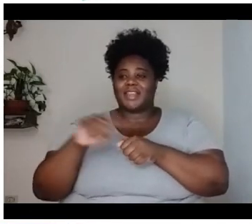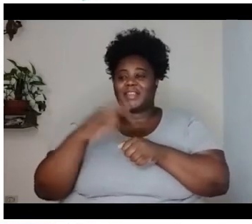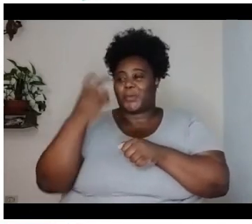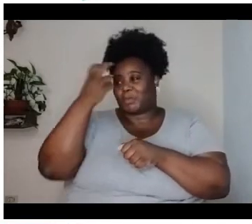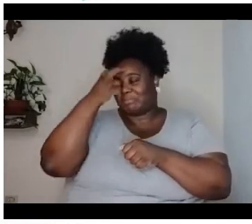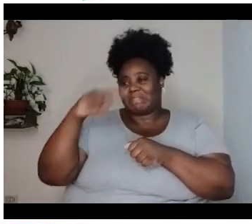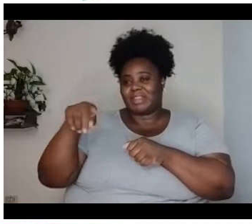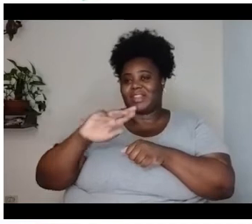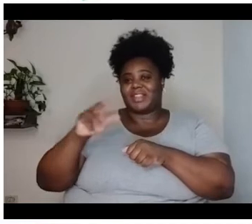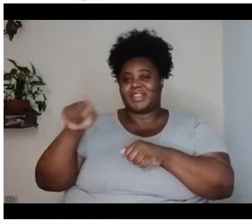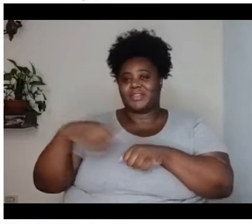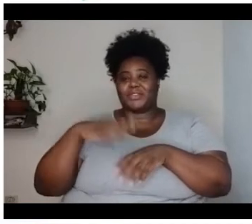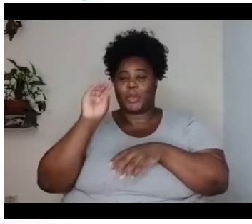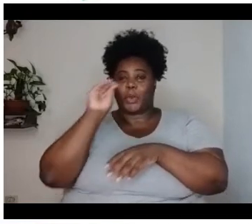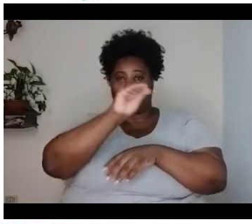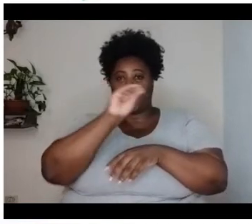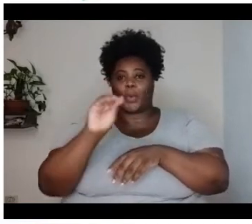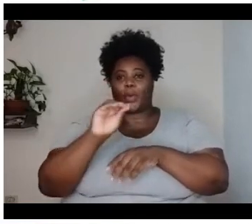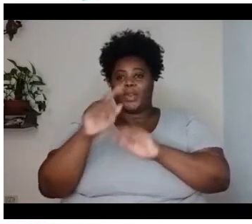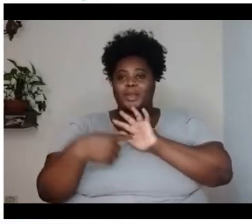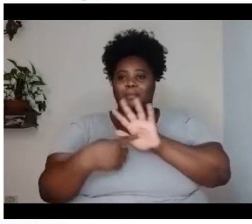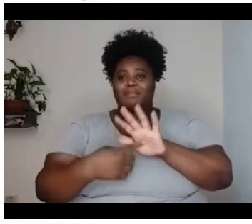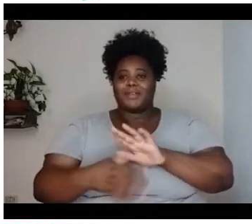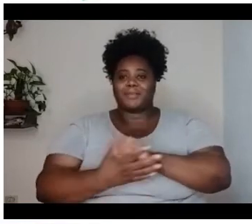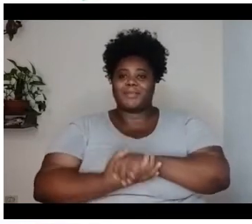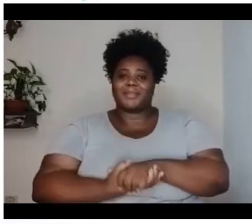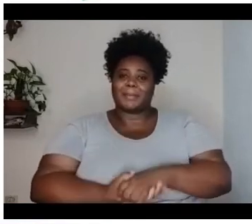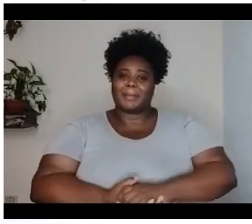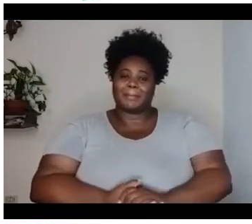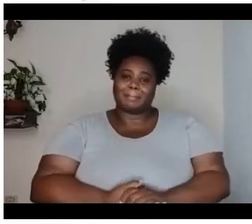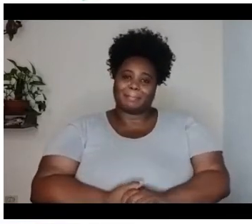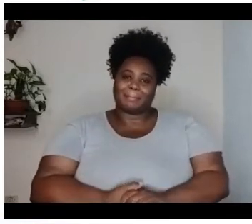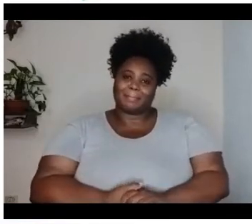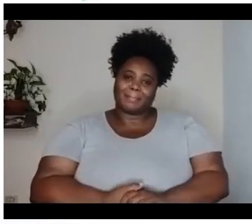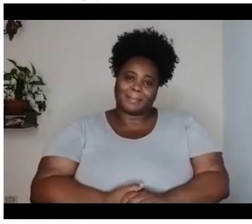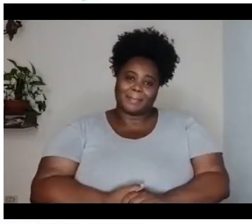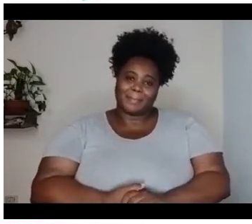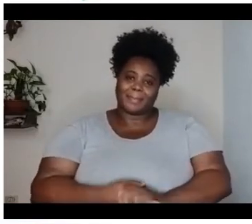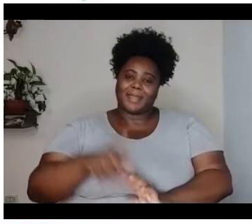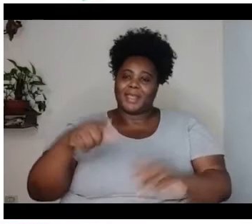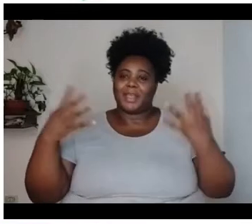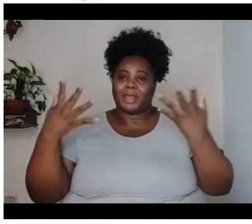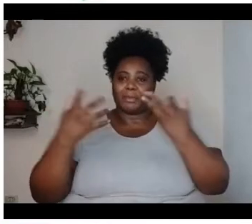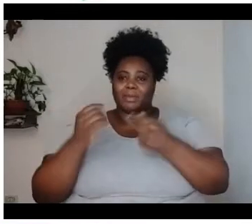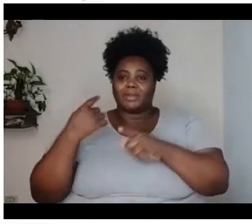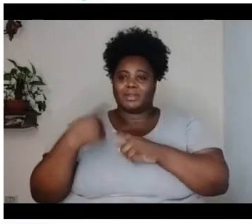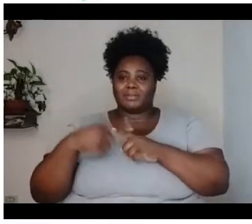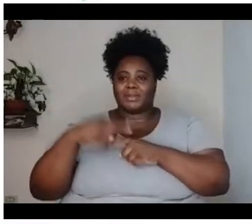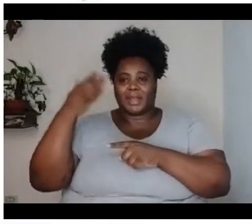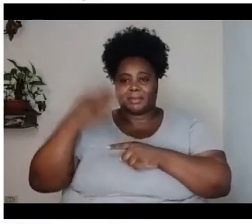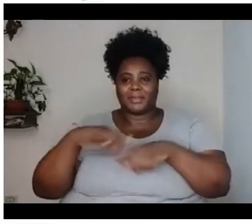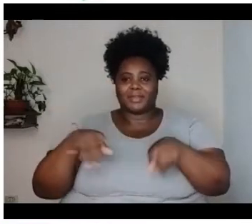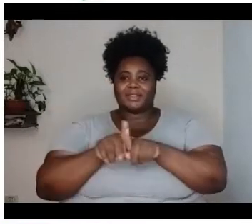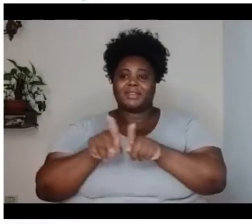não, deixa eu colocar, pelo menos é isso. Mas é maravilhoso porque é uma presença também, né?